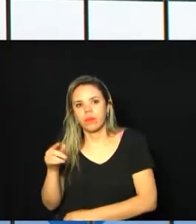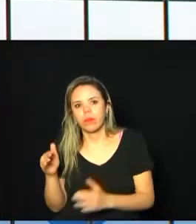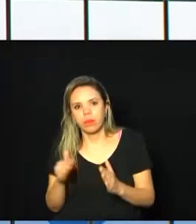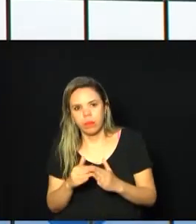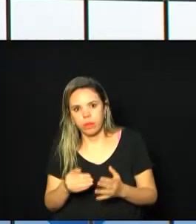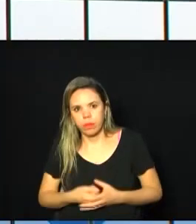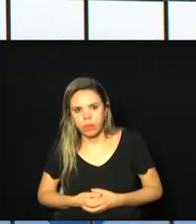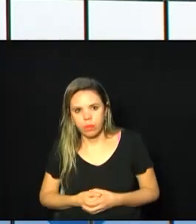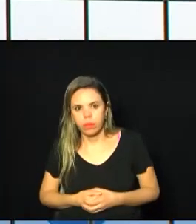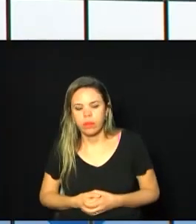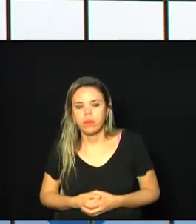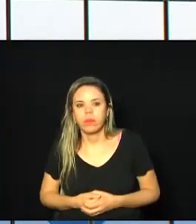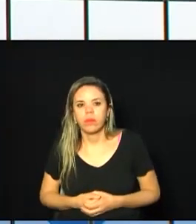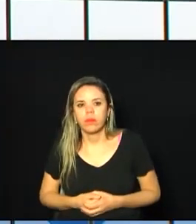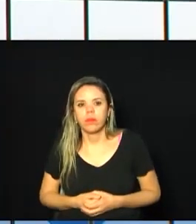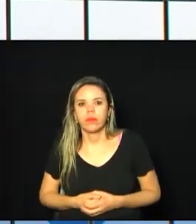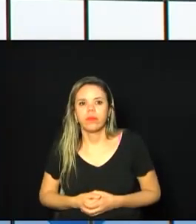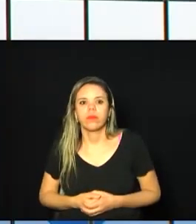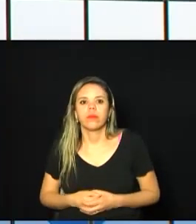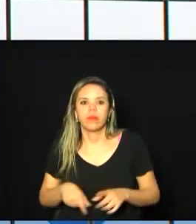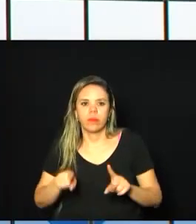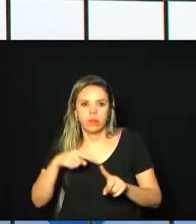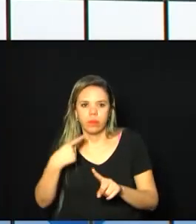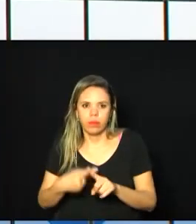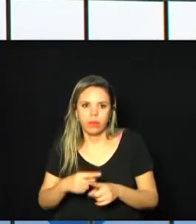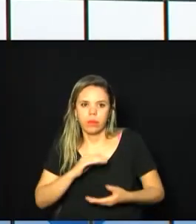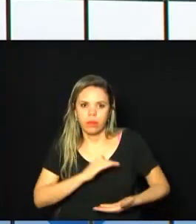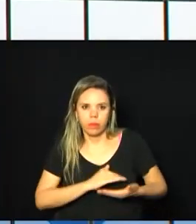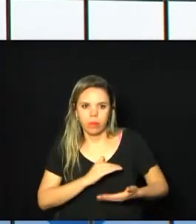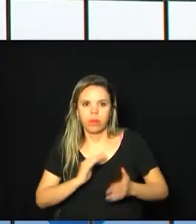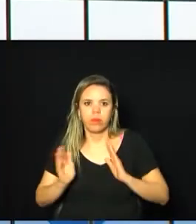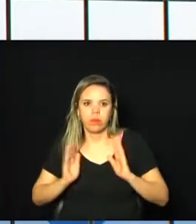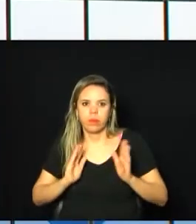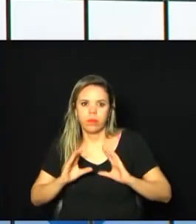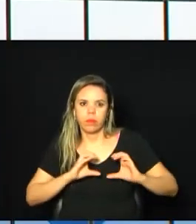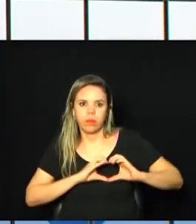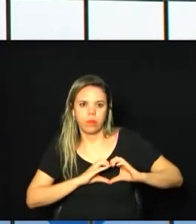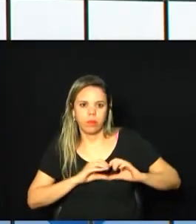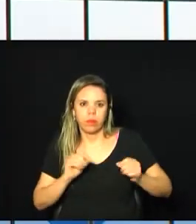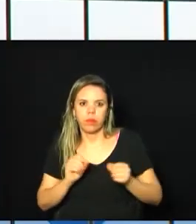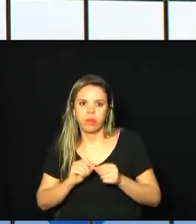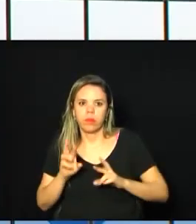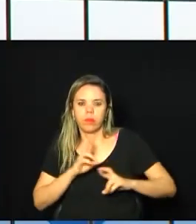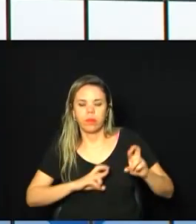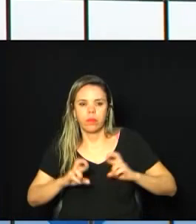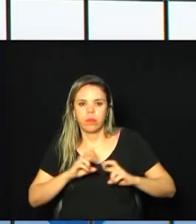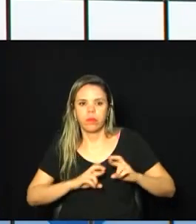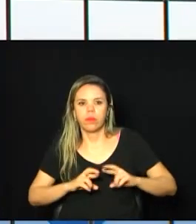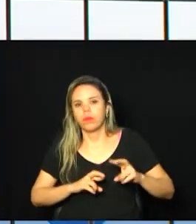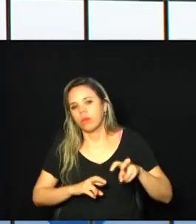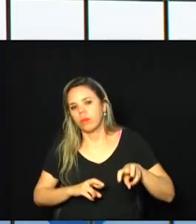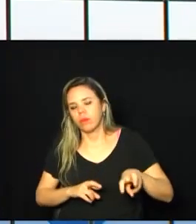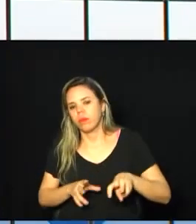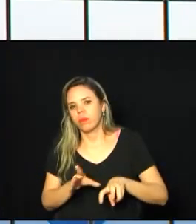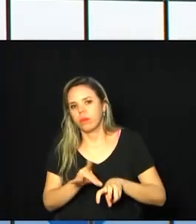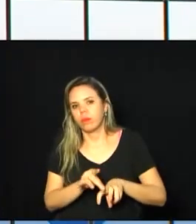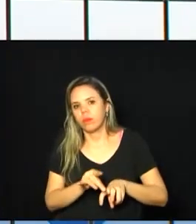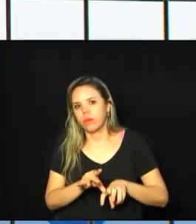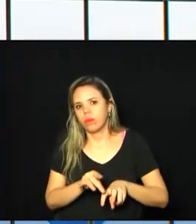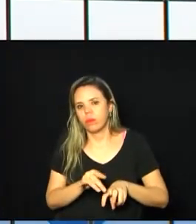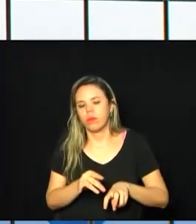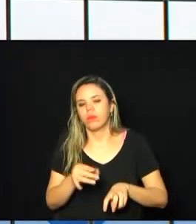mora. E além da mamografia, a gente lembra que a Carreta do Amor também faz o exame Papa Nicolau, que é o exame